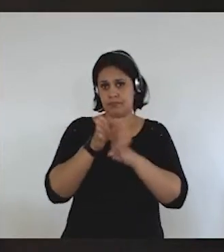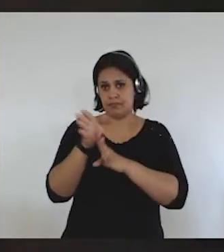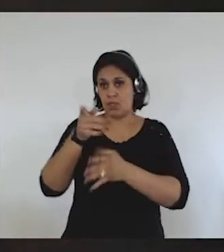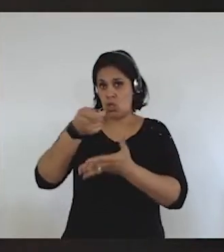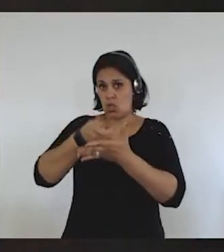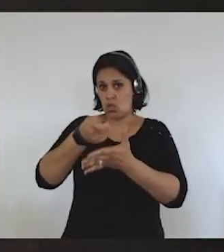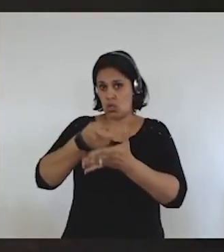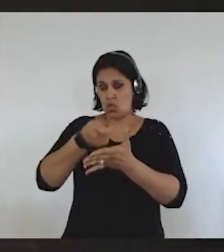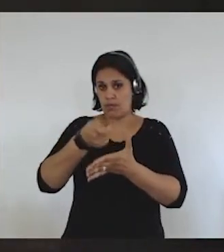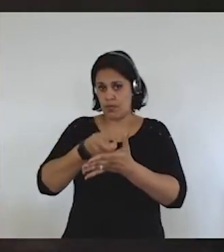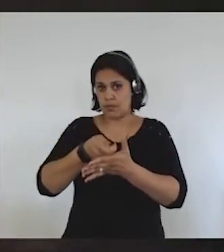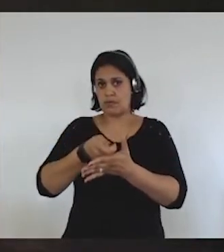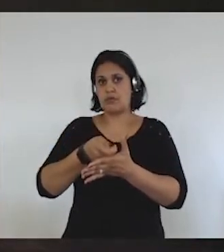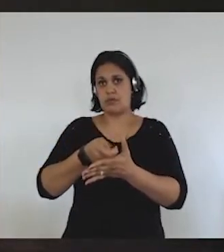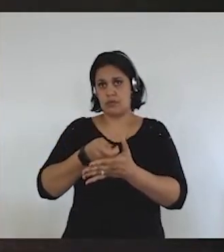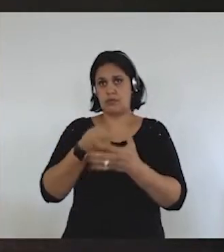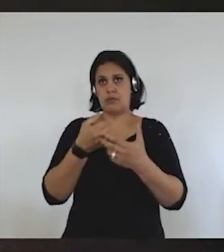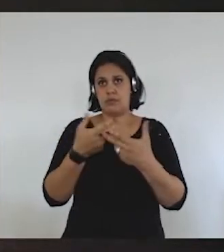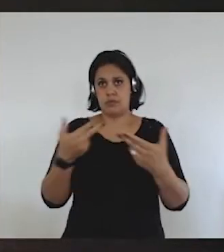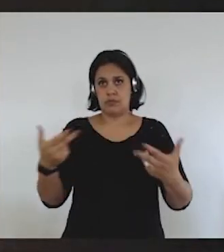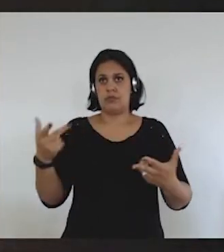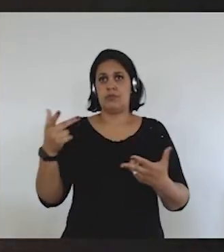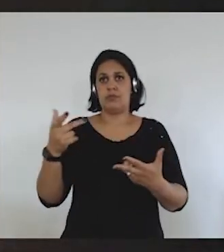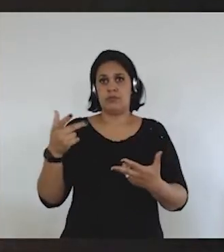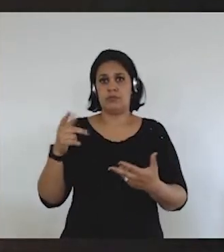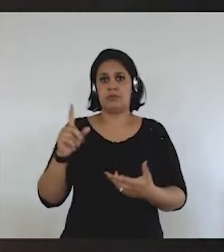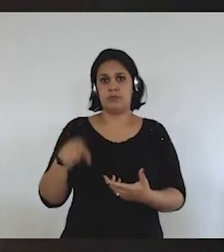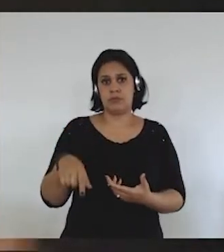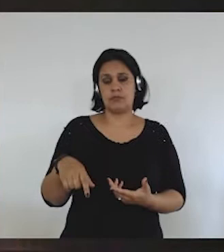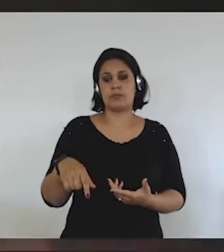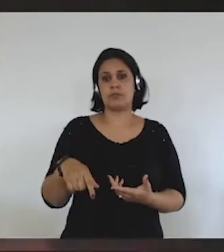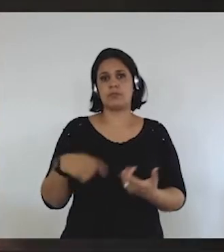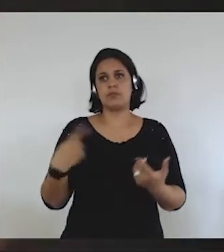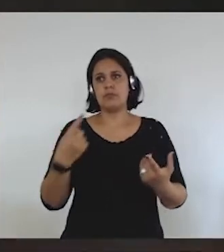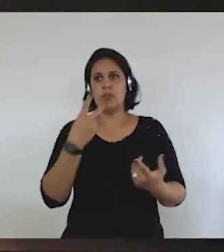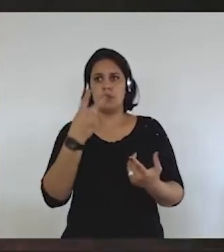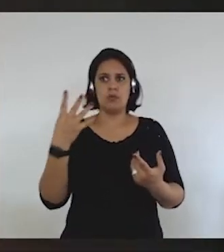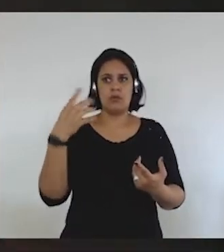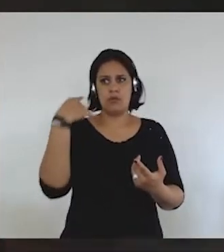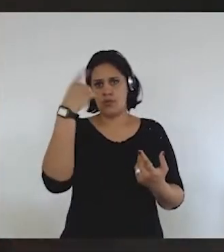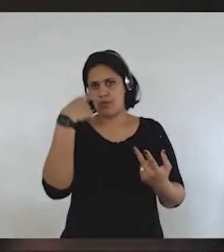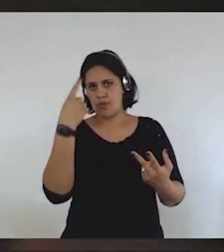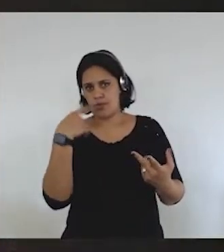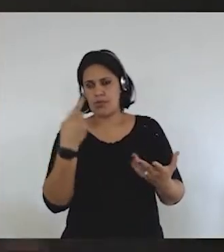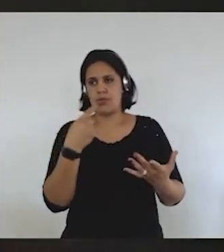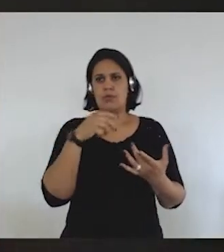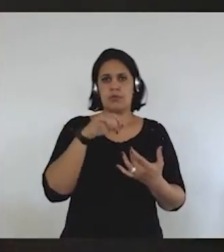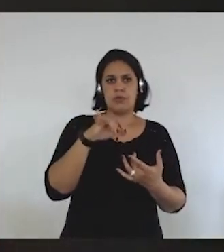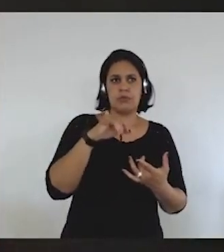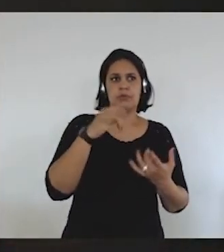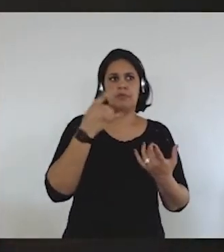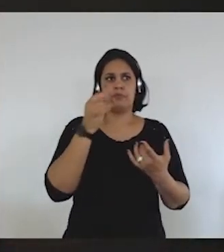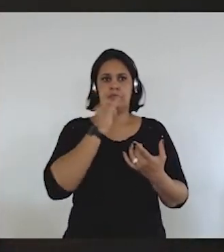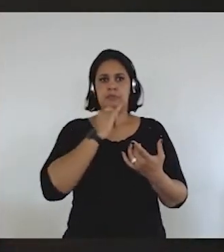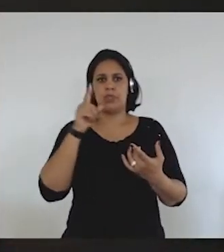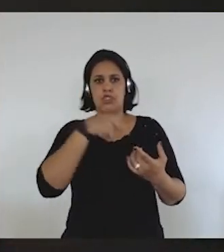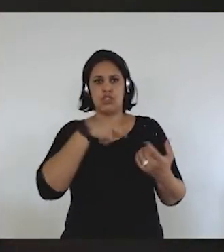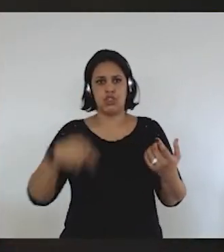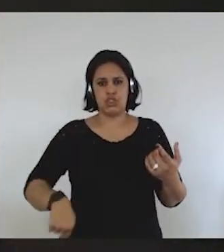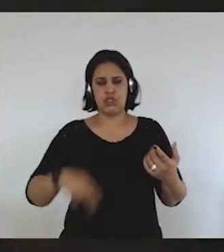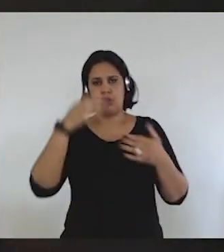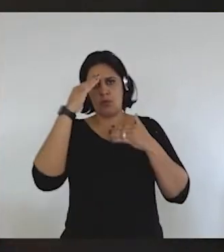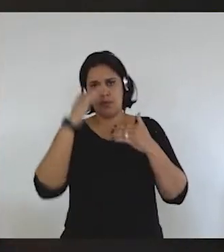de reporte, né? O clássico também, a obrigação de reporte de 24 horas, que tem aquela questão se a China obedeceu ou